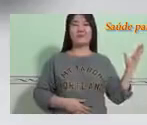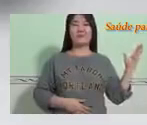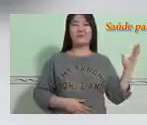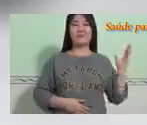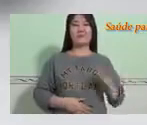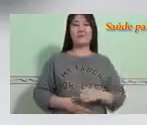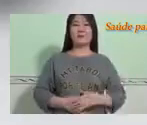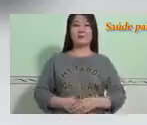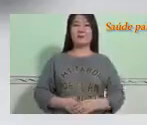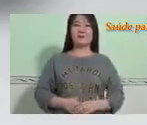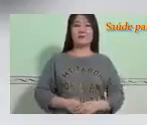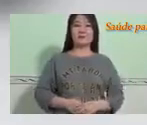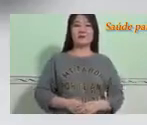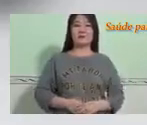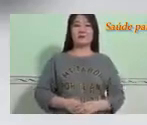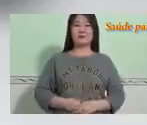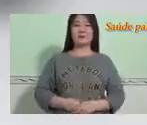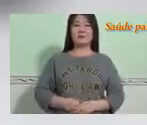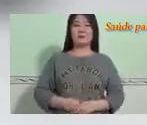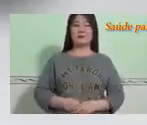DHEPATITSENTRE15E70DIAS, e a da infecção pelo vírus de